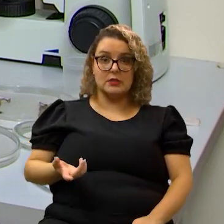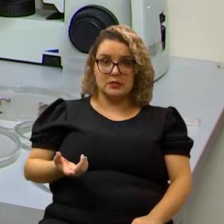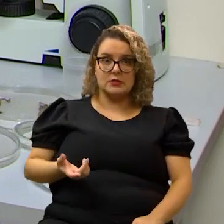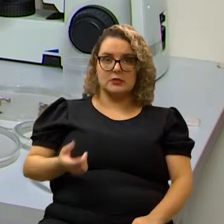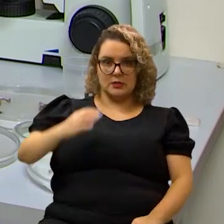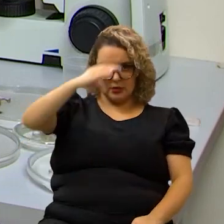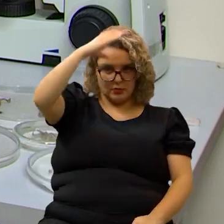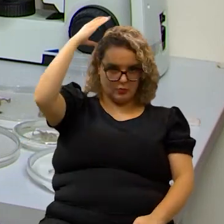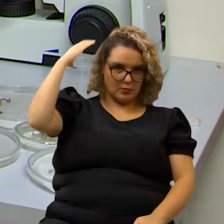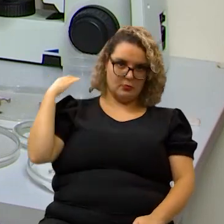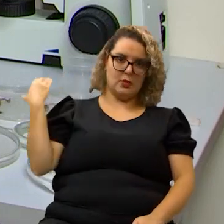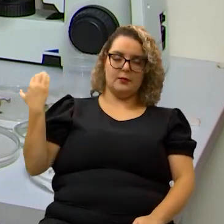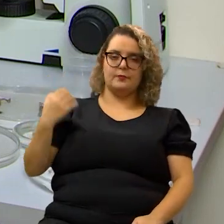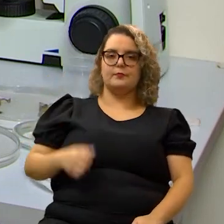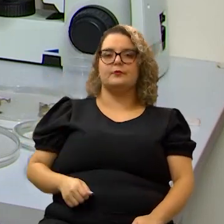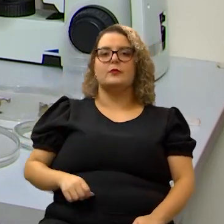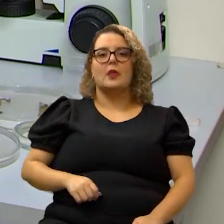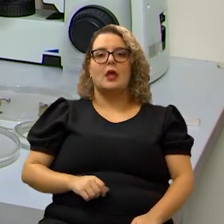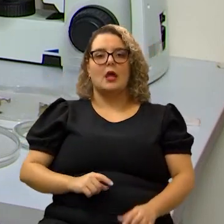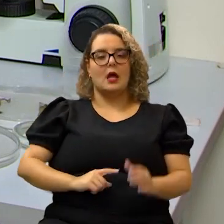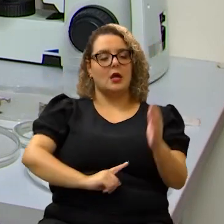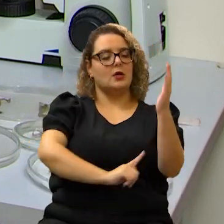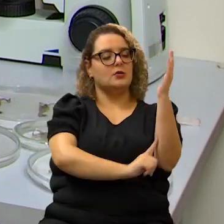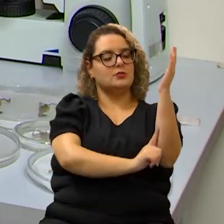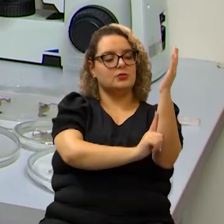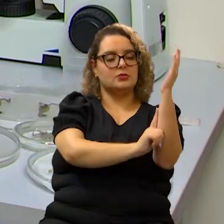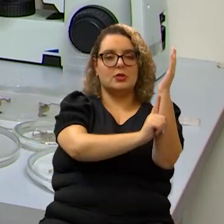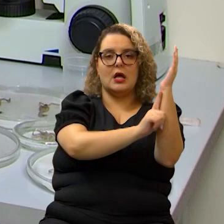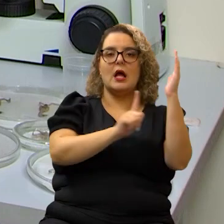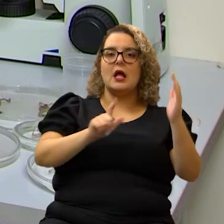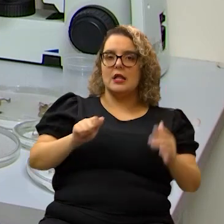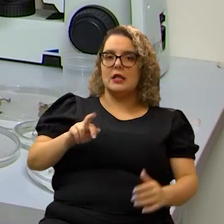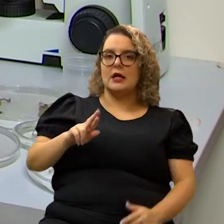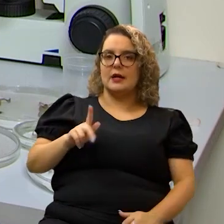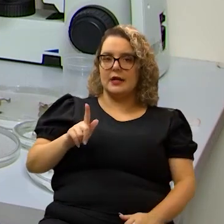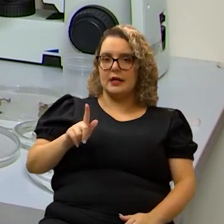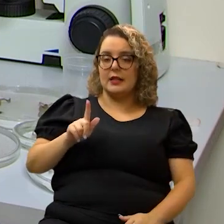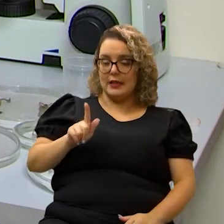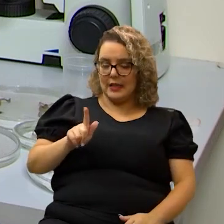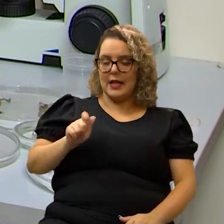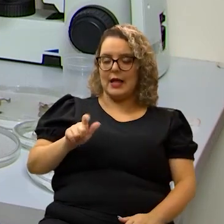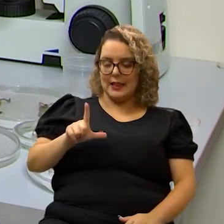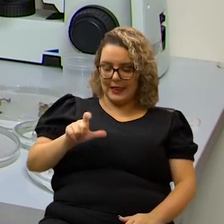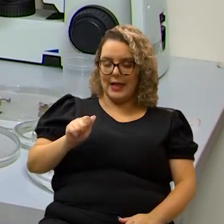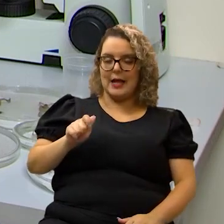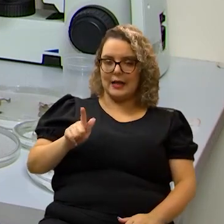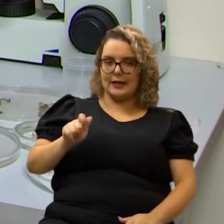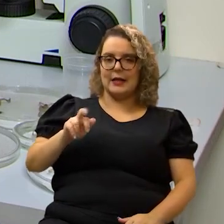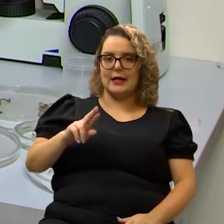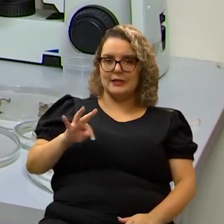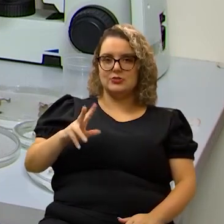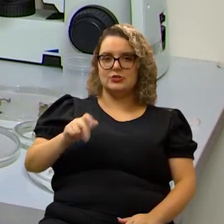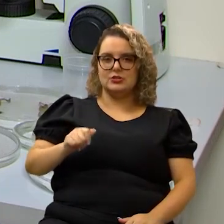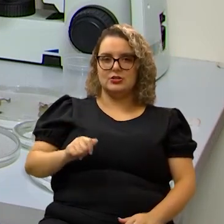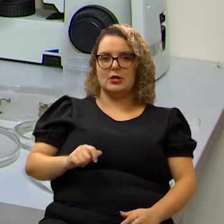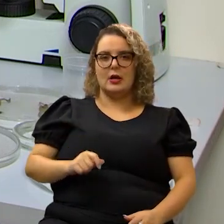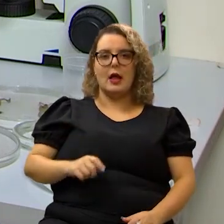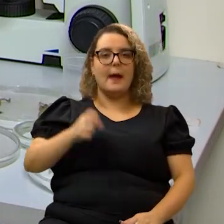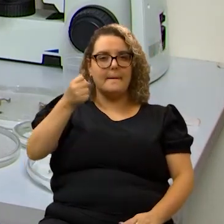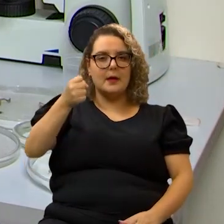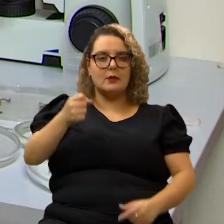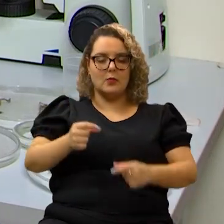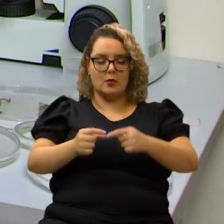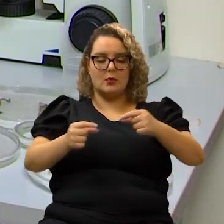bastante em Campinas. Ele se alimenta de escorpião. As lagartixas, tá? Se alimentam de escorpião. Então, aquela lagartixa branca que a